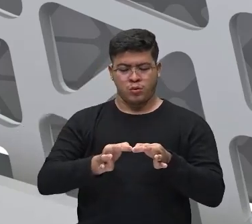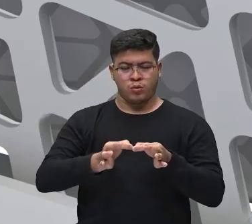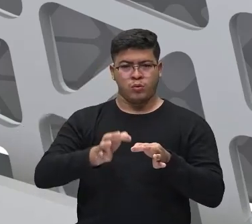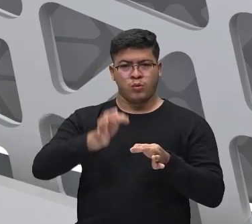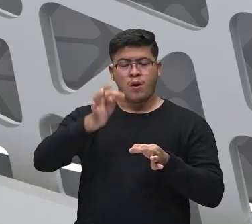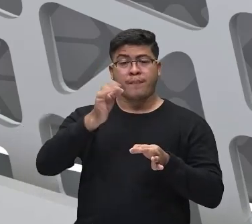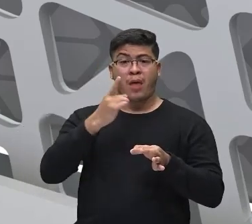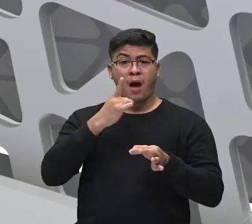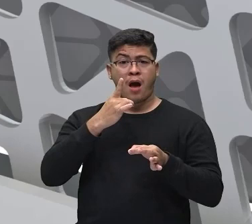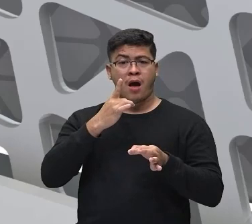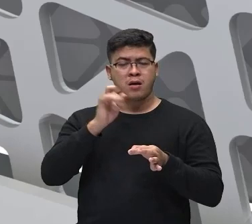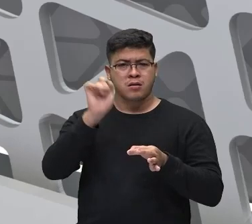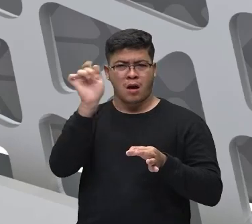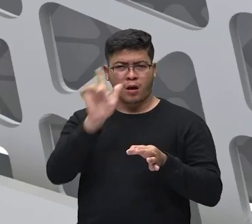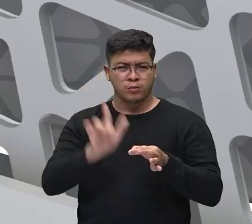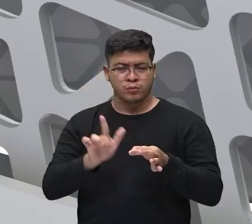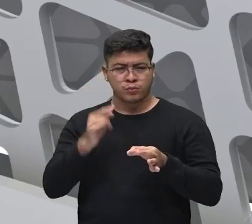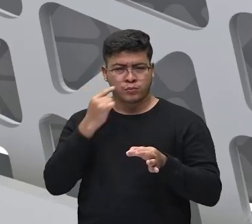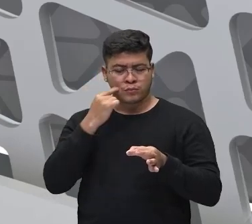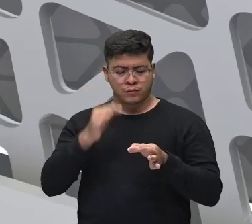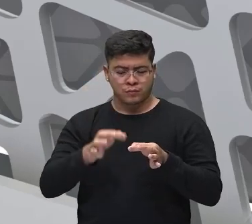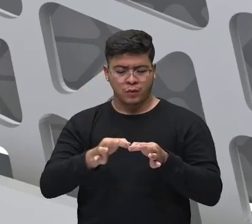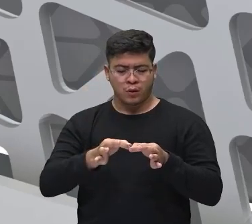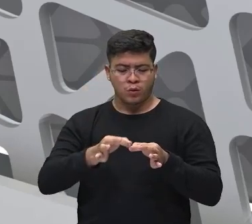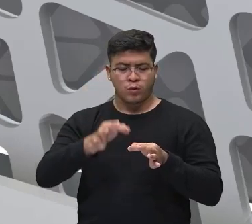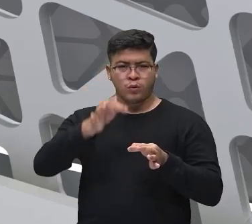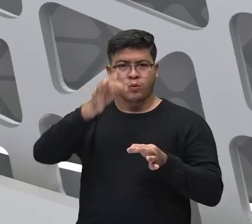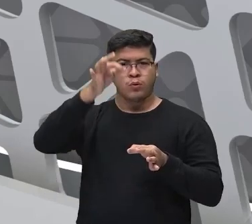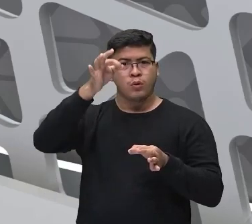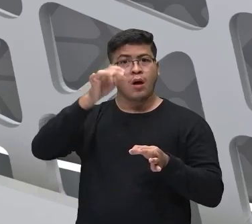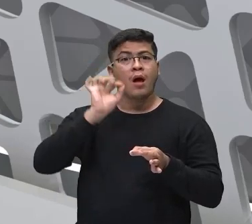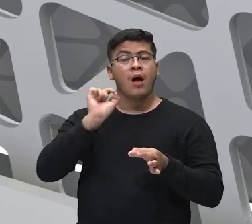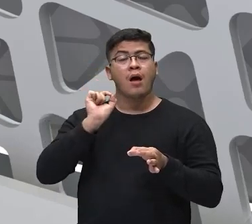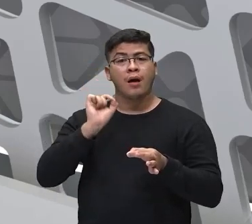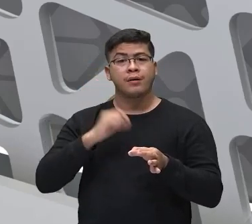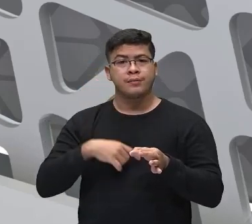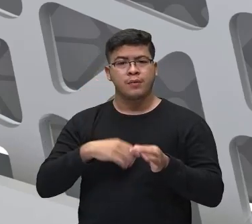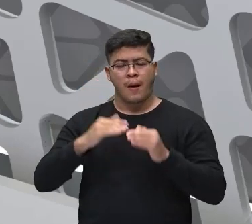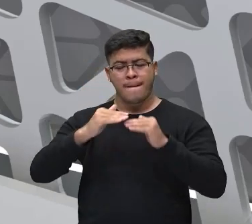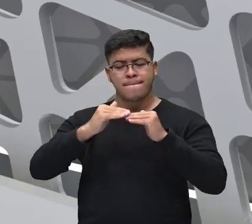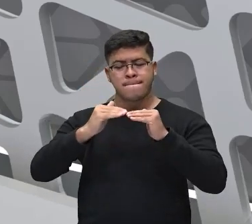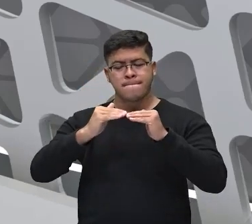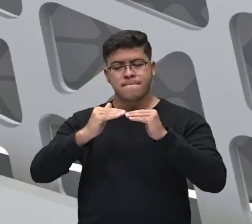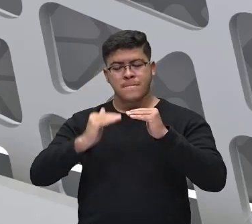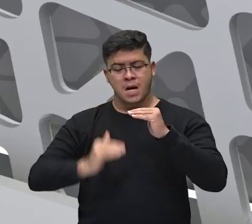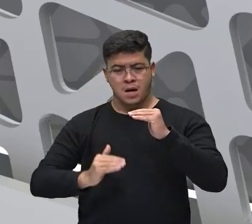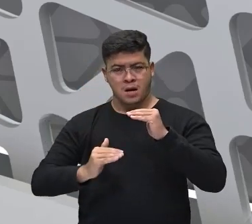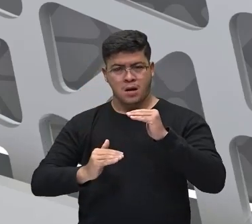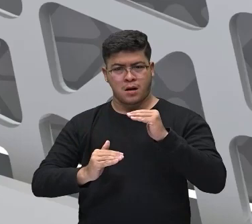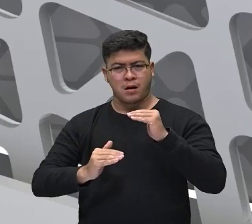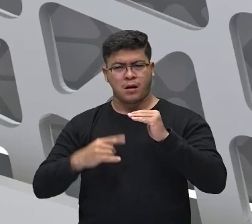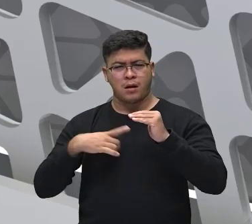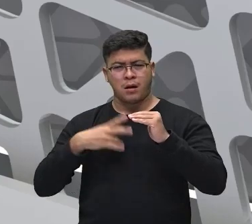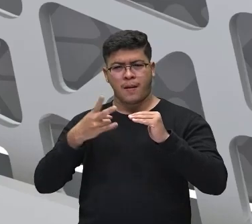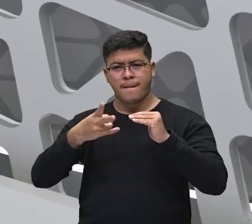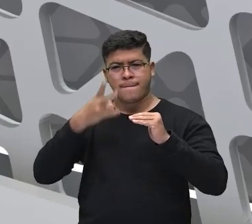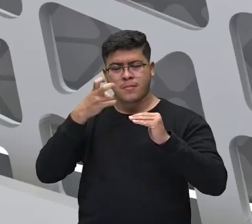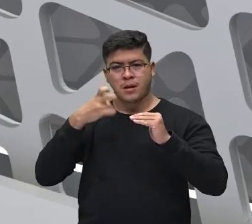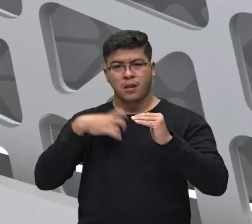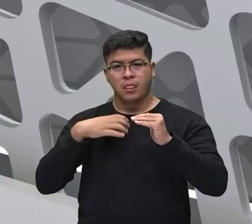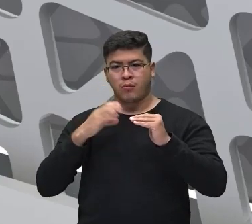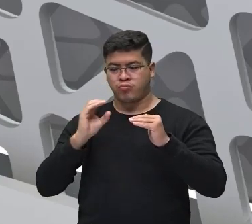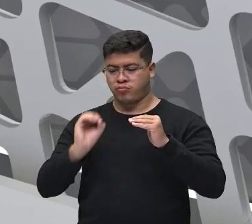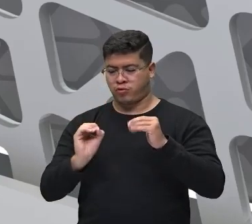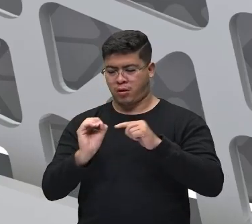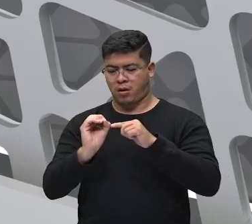em azul, está em azul, significa que ele está com um grau mais baixo. Observem que tem um 0